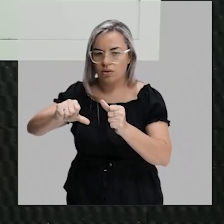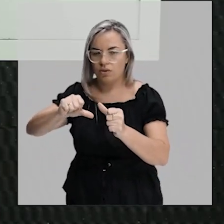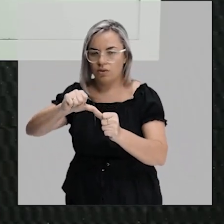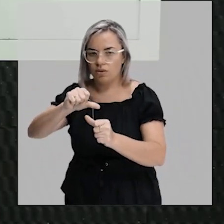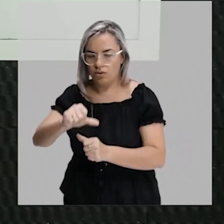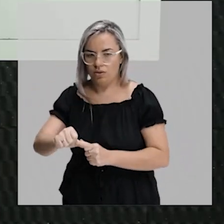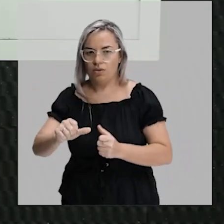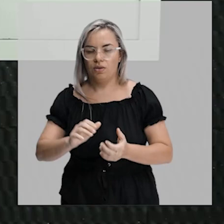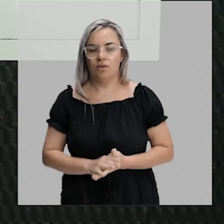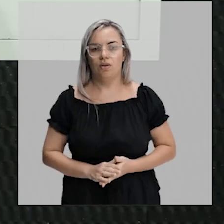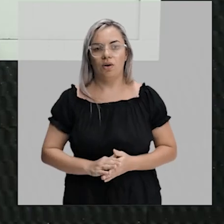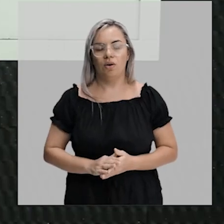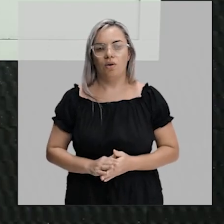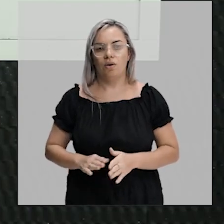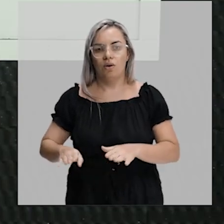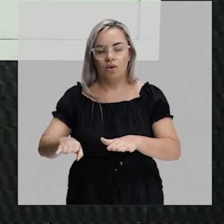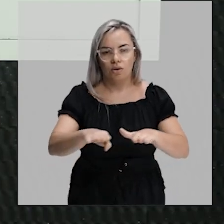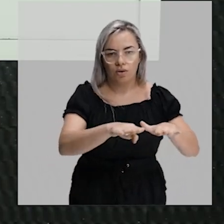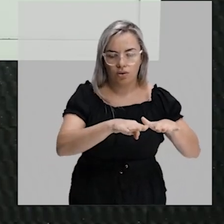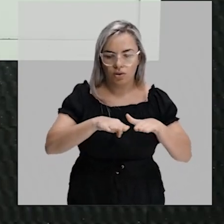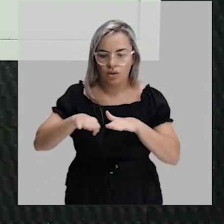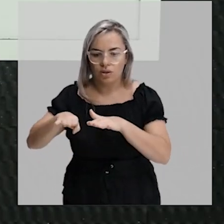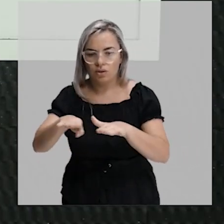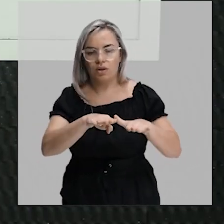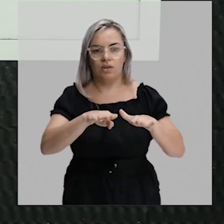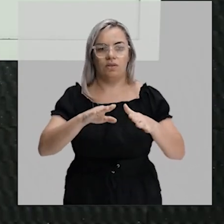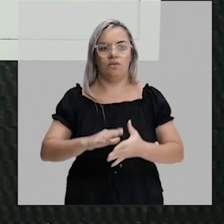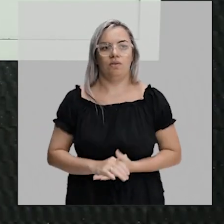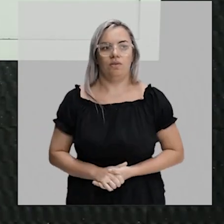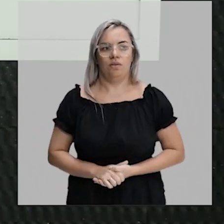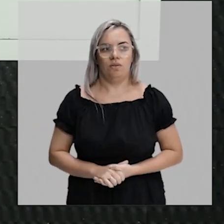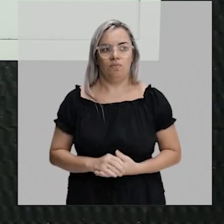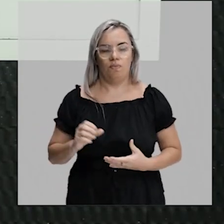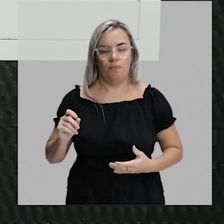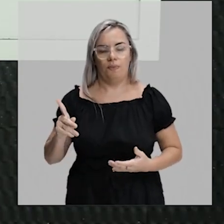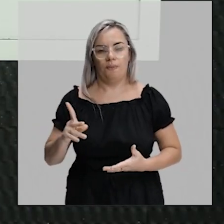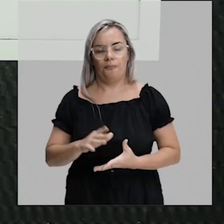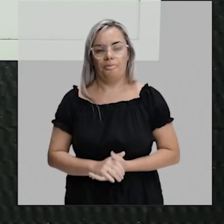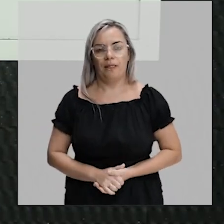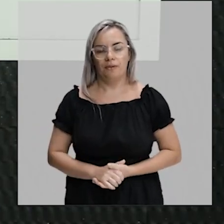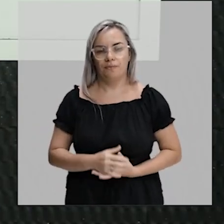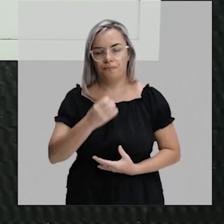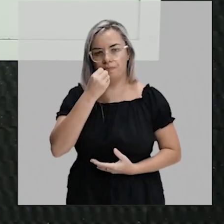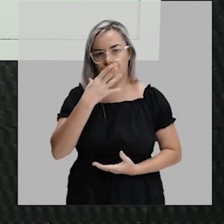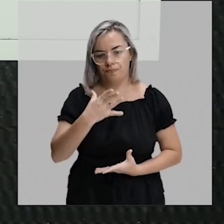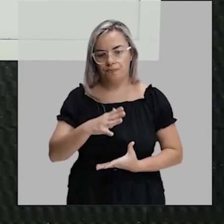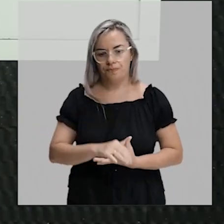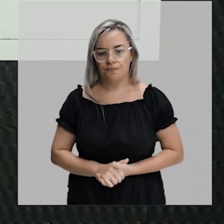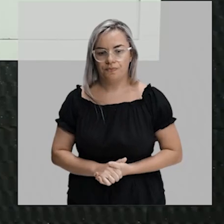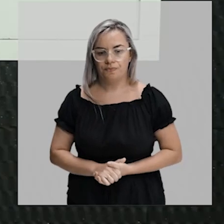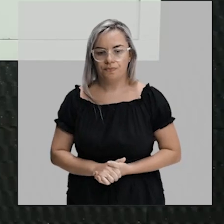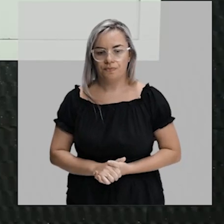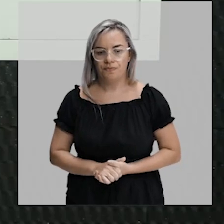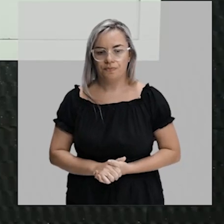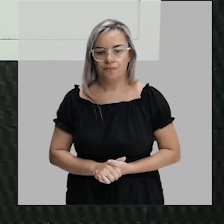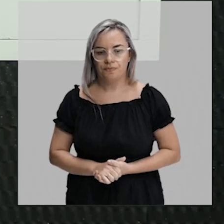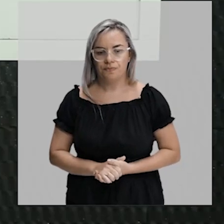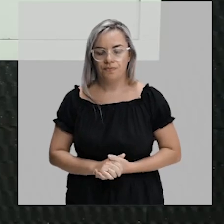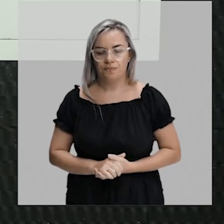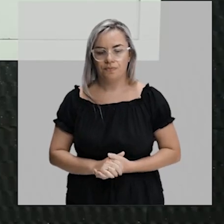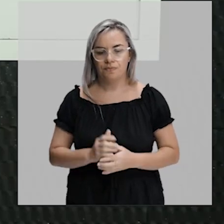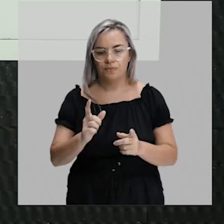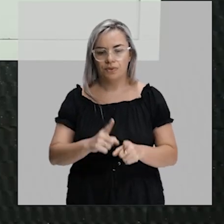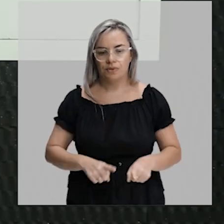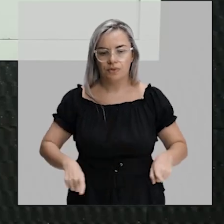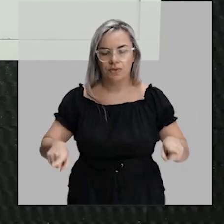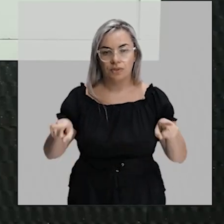diretamente proporcionais, não é isso? De relações diretamente proporcionais. Bom, falamos também da isocórica,